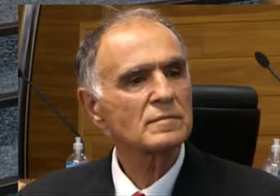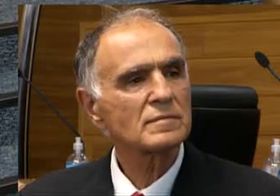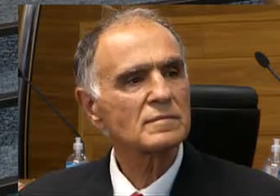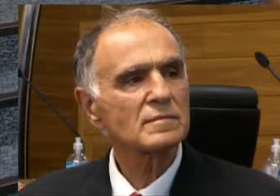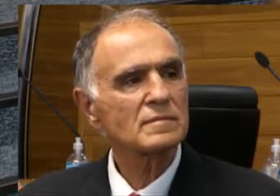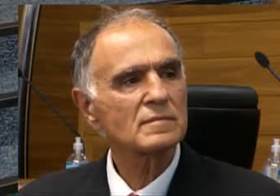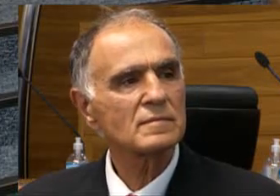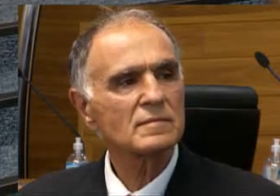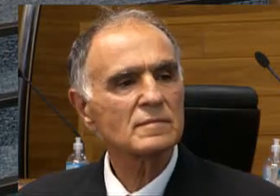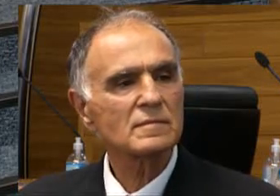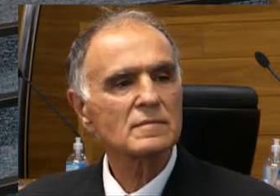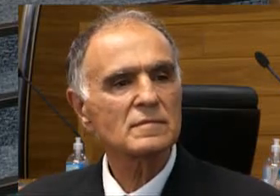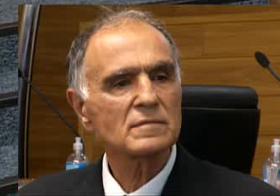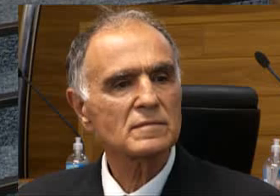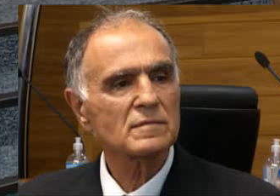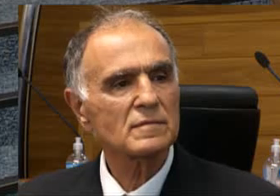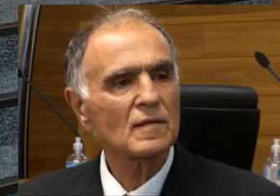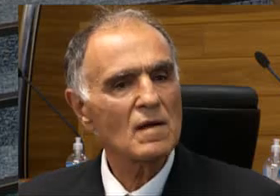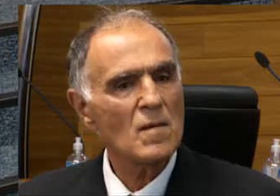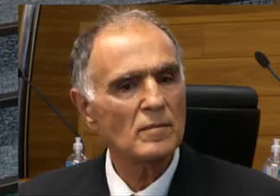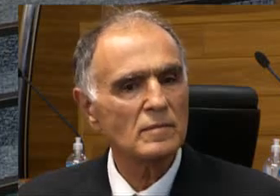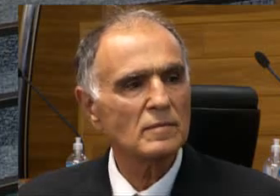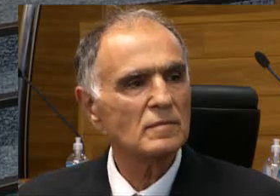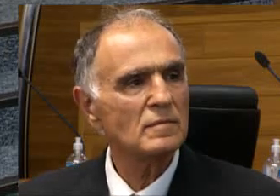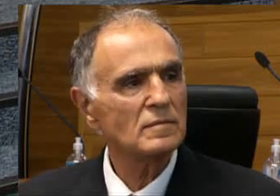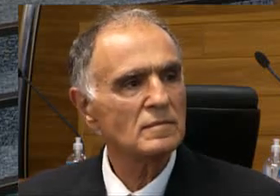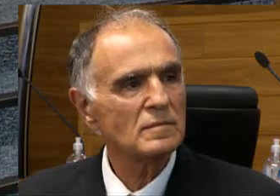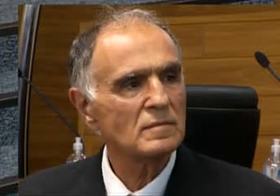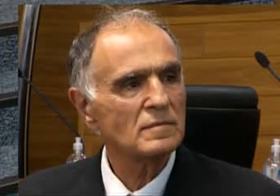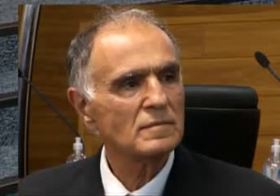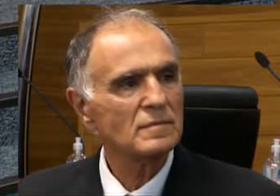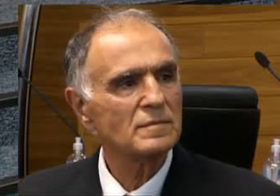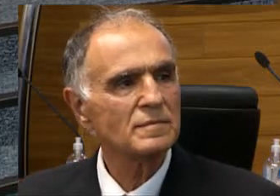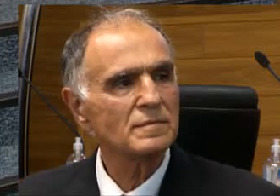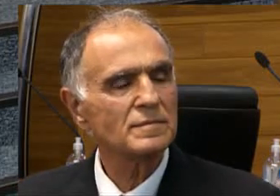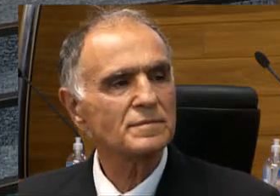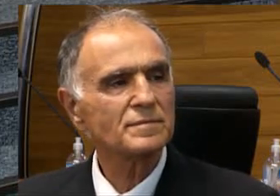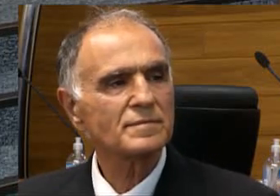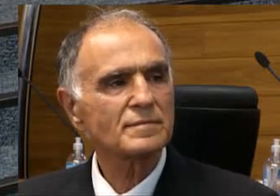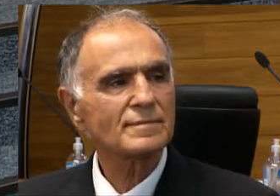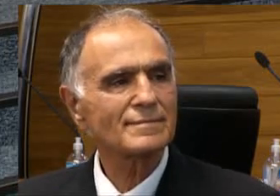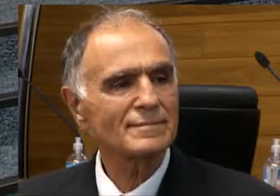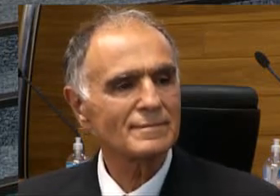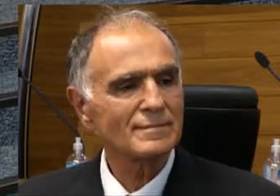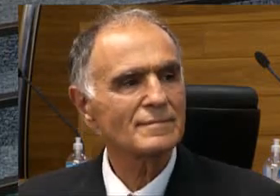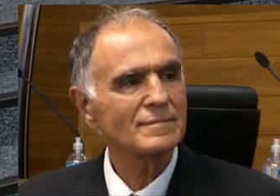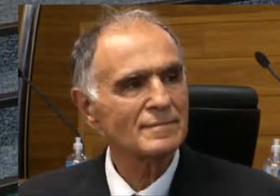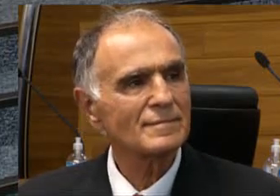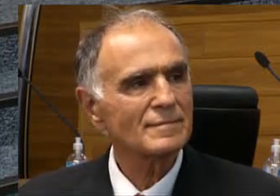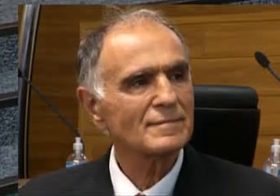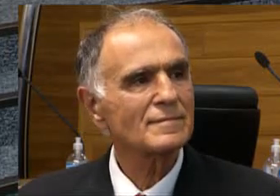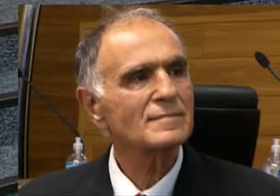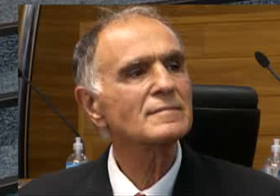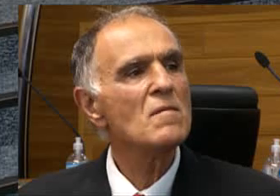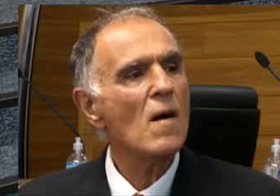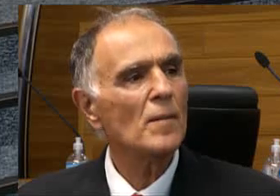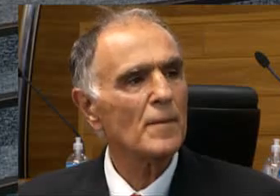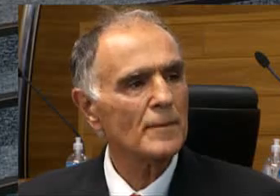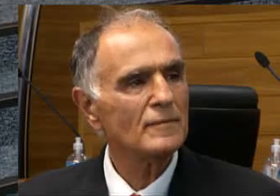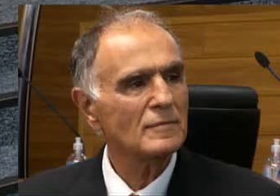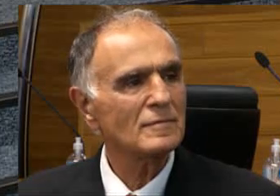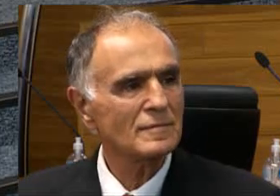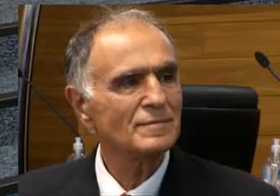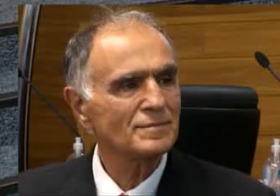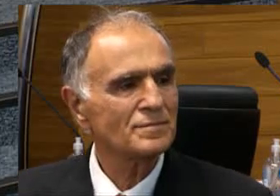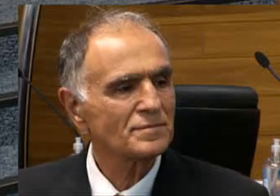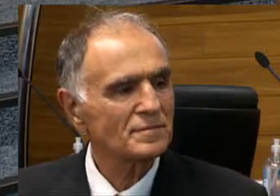José Jarjura Jorge Júnior o título de cidadão sorocabano a requerimento do vereador dessa Casa de Leis, doutor Hélio